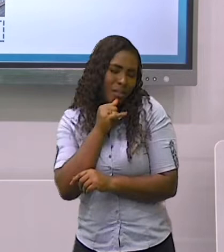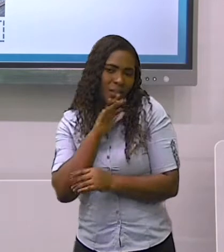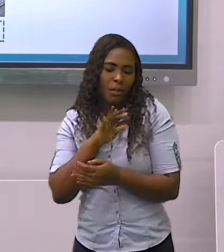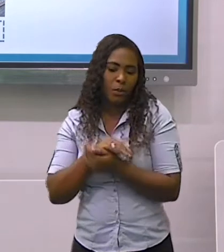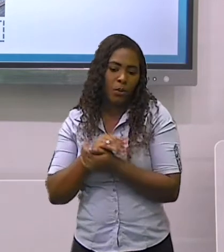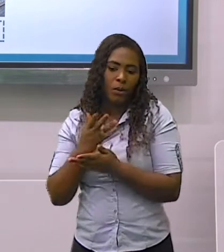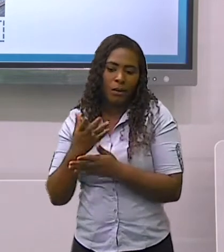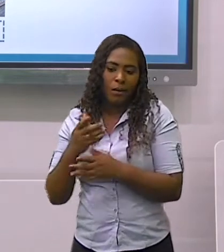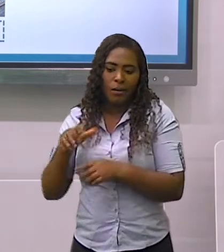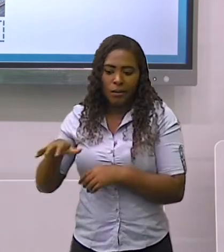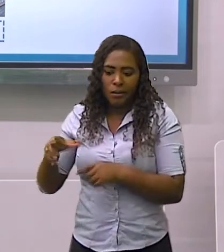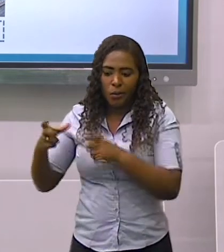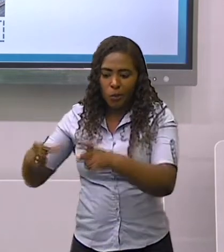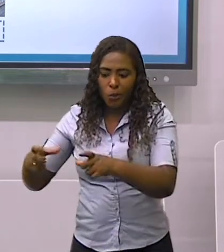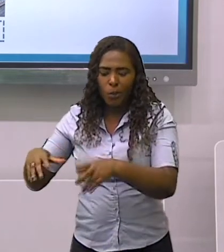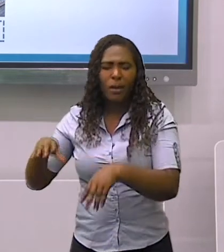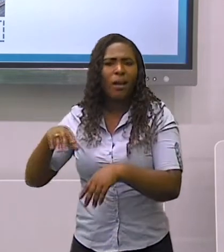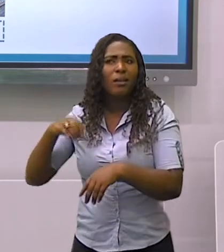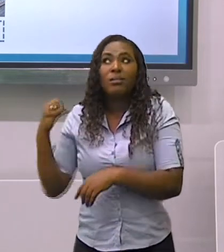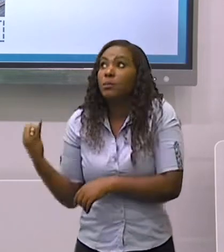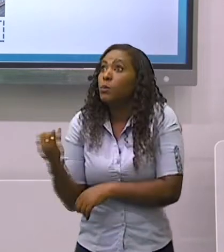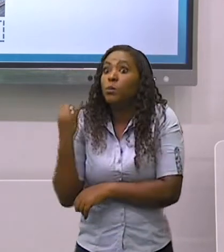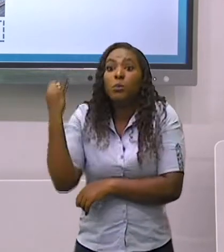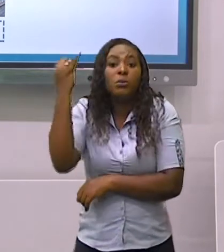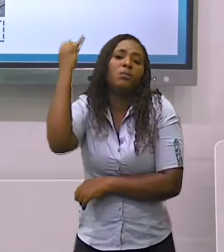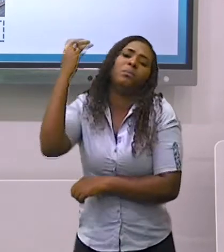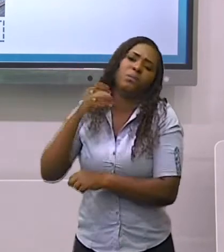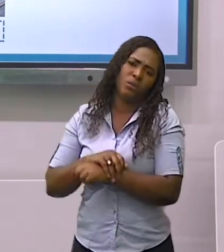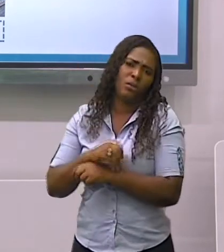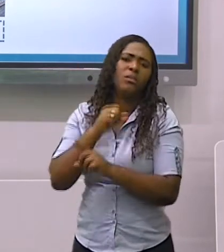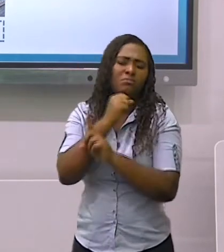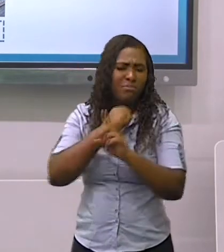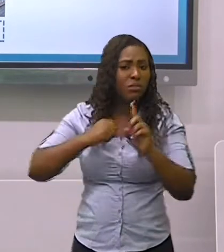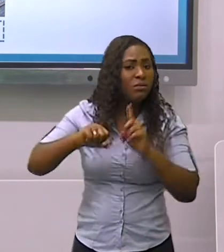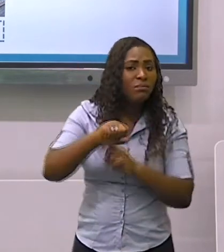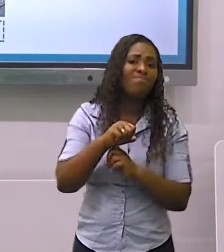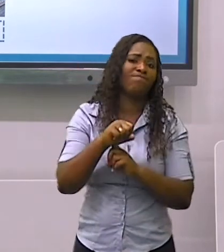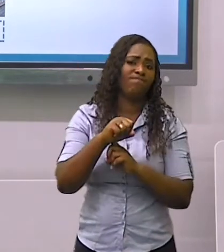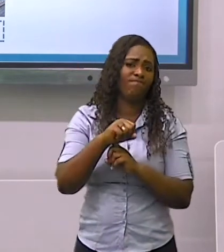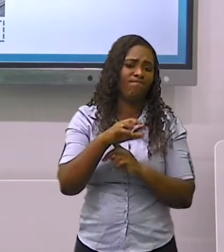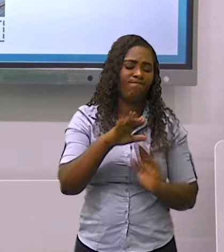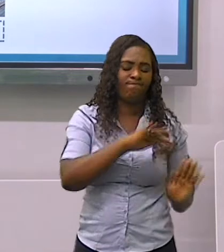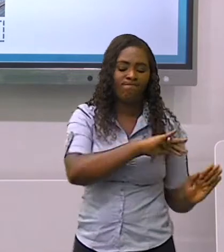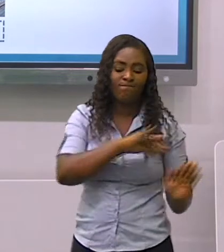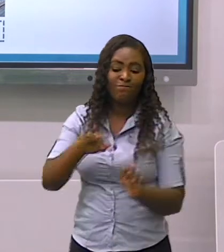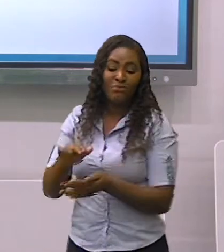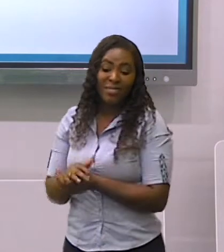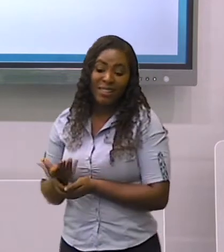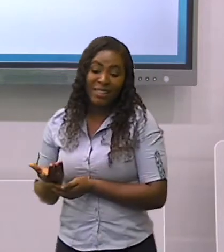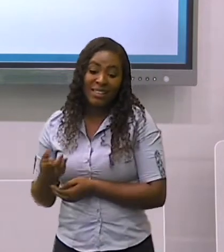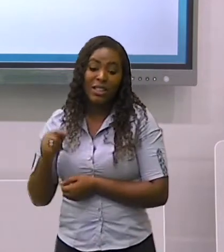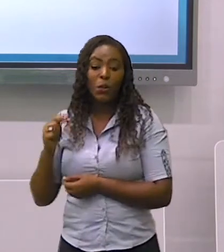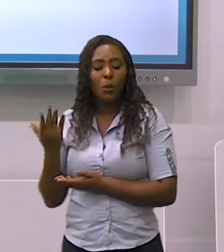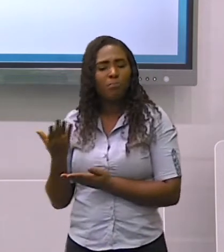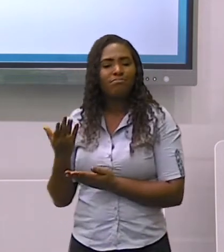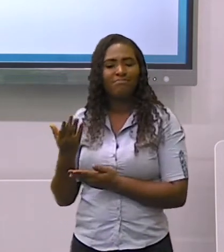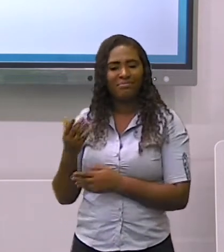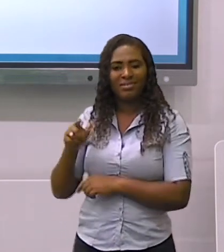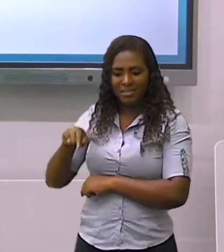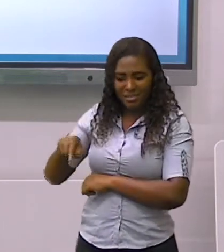a sociedade. Nestes ambientes também são estabelecidas relações